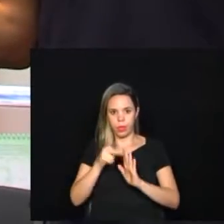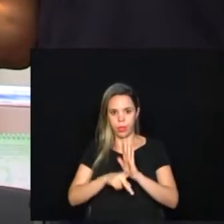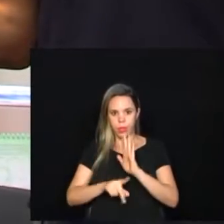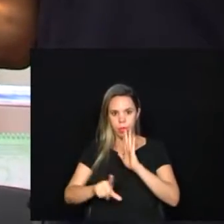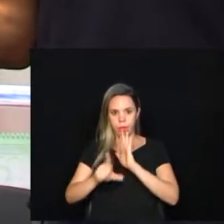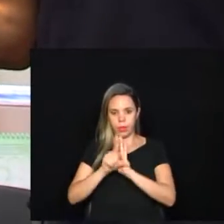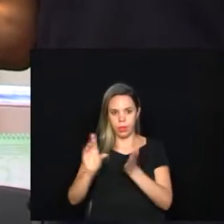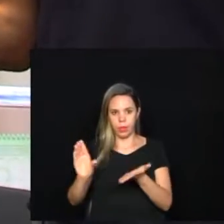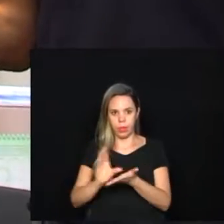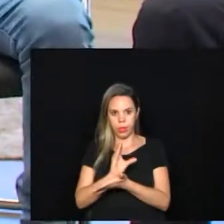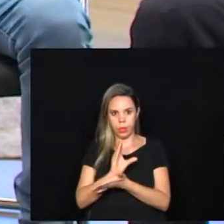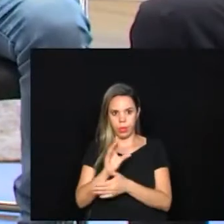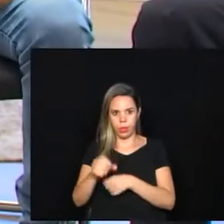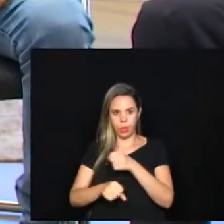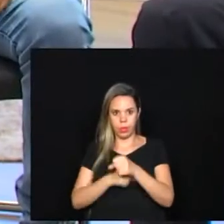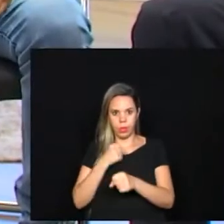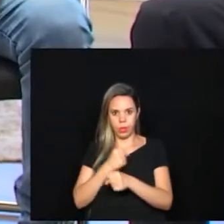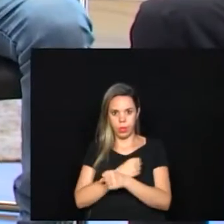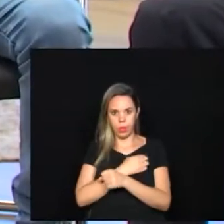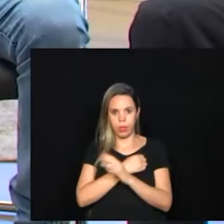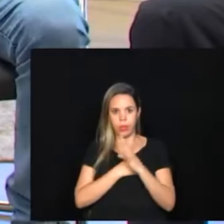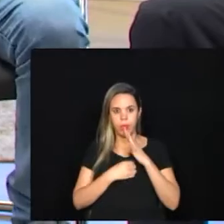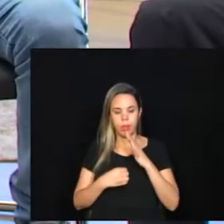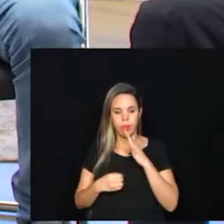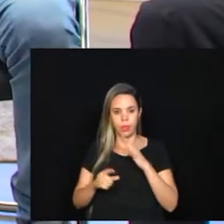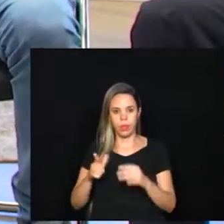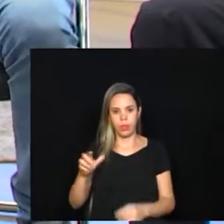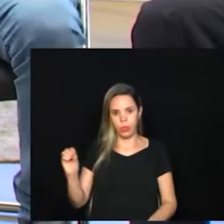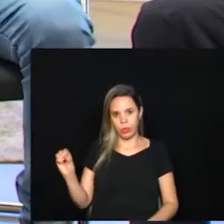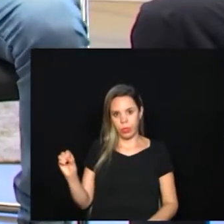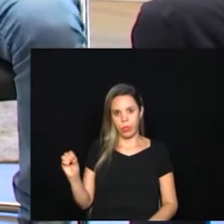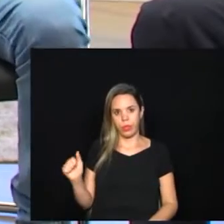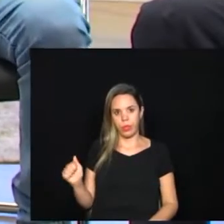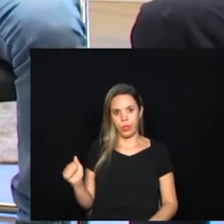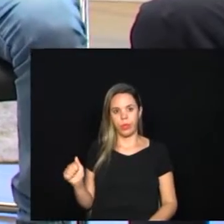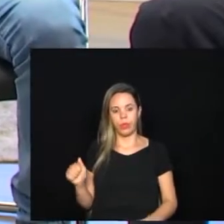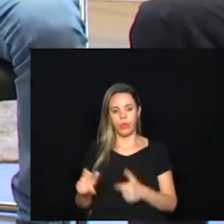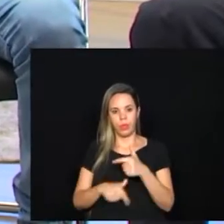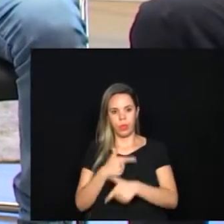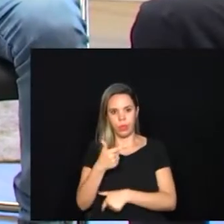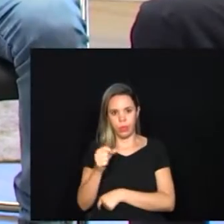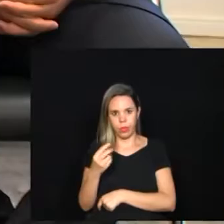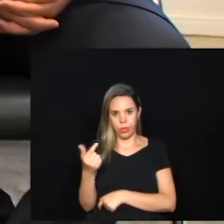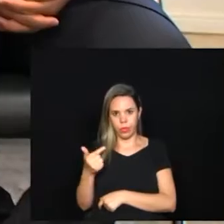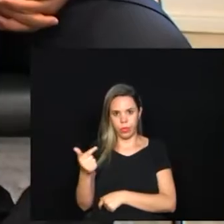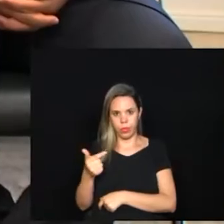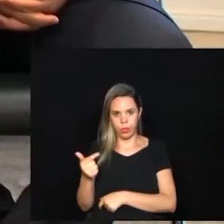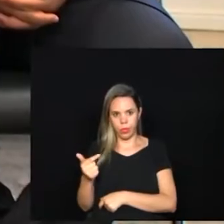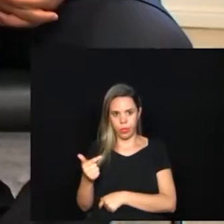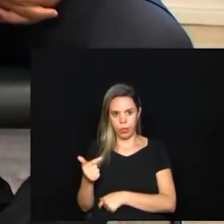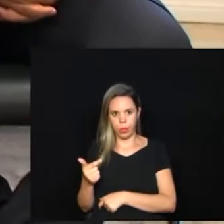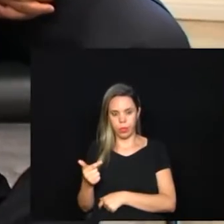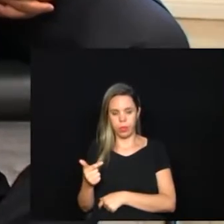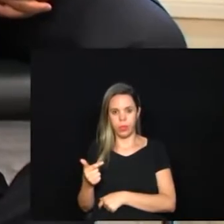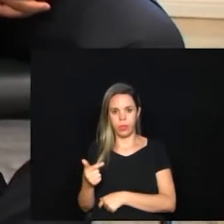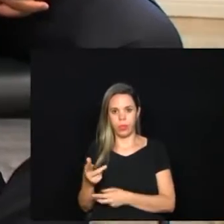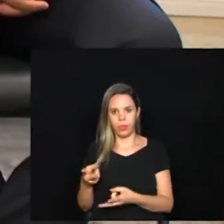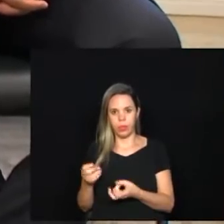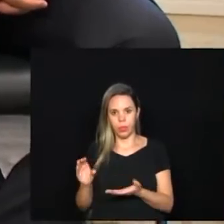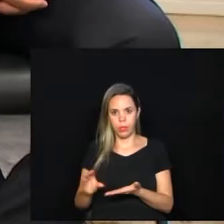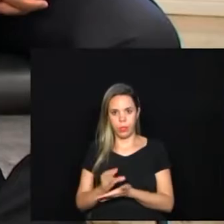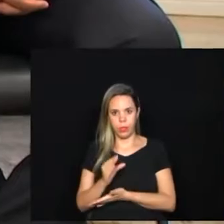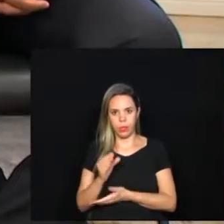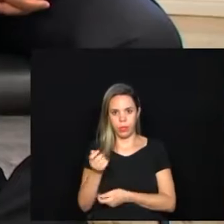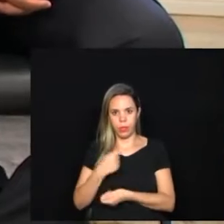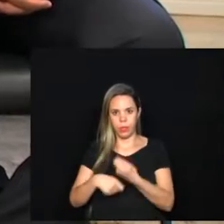Lei Orçamentária Anual, conhecida como LOA, para o exercício de 2022. A peça prevê um orçamento